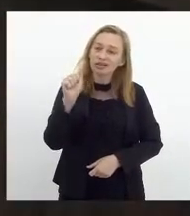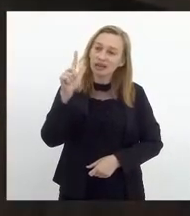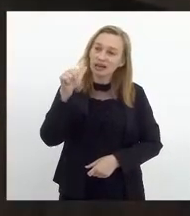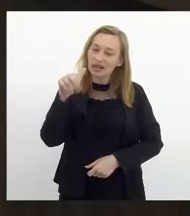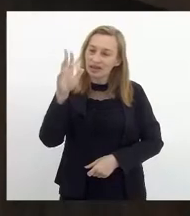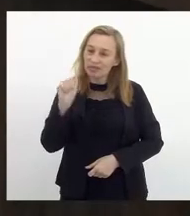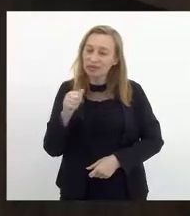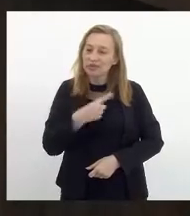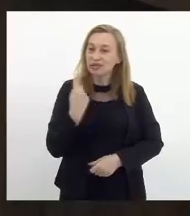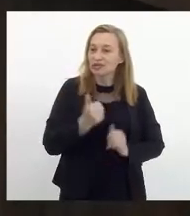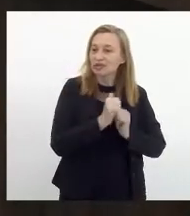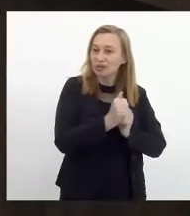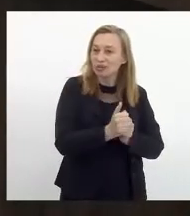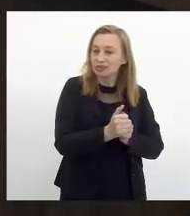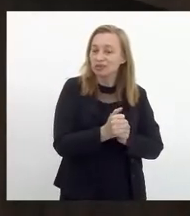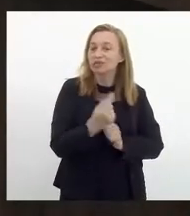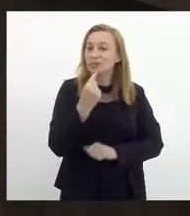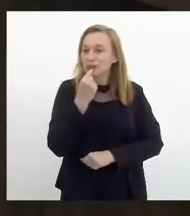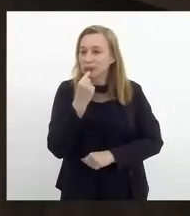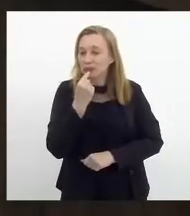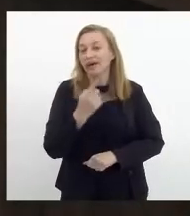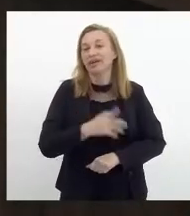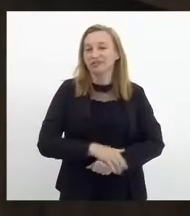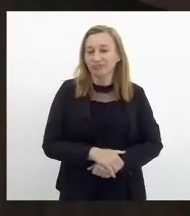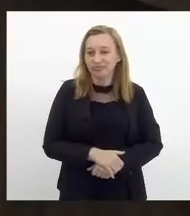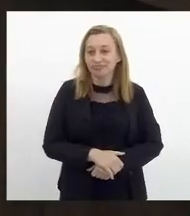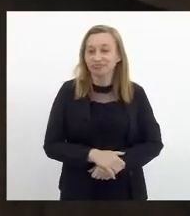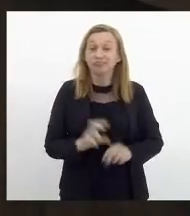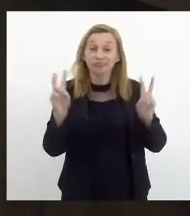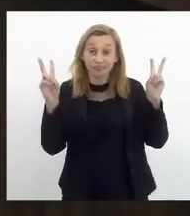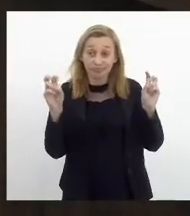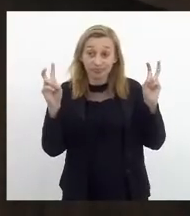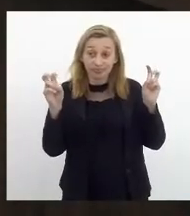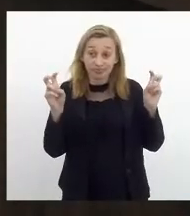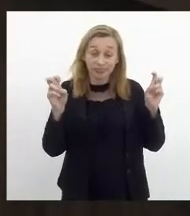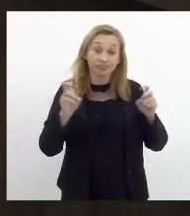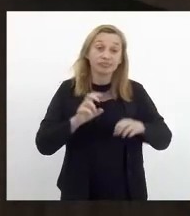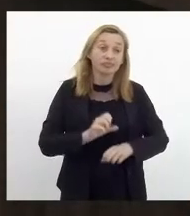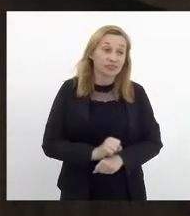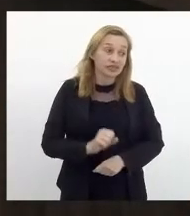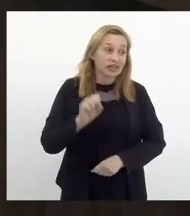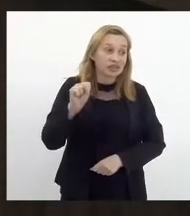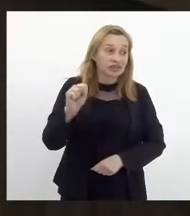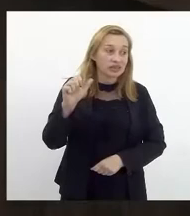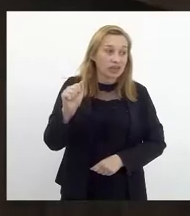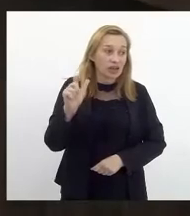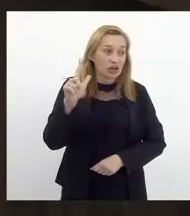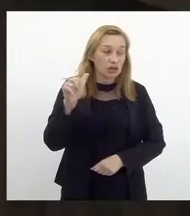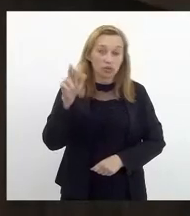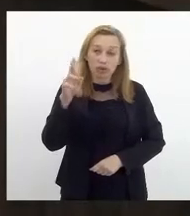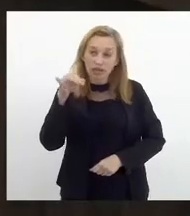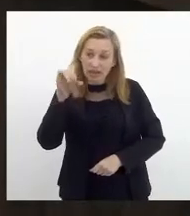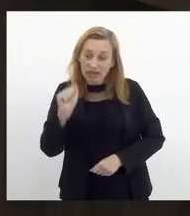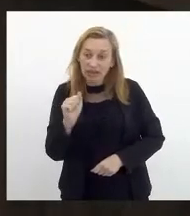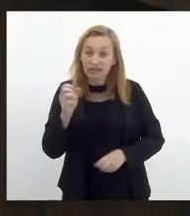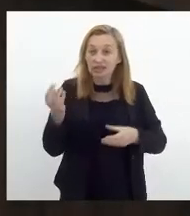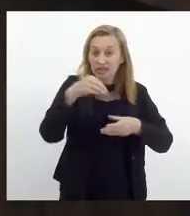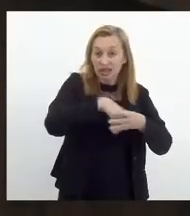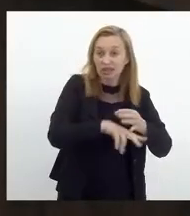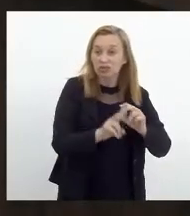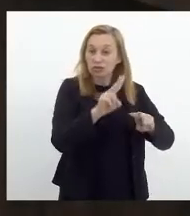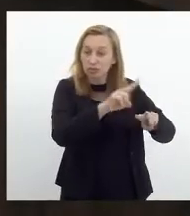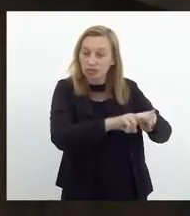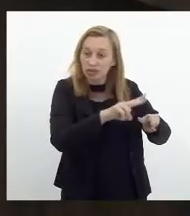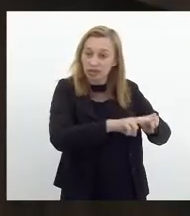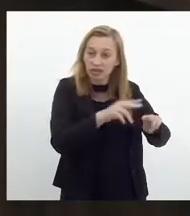Nós acompanhamos de muito perto a situação de insalubridade dentro dos presídios. À frente